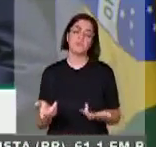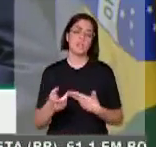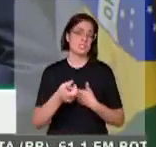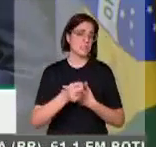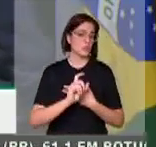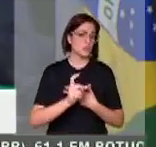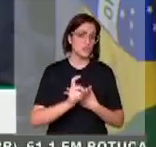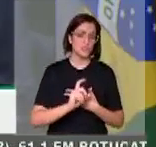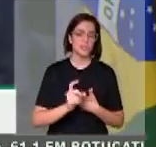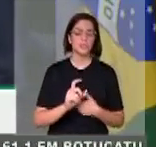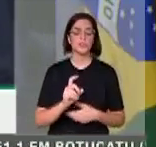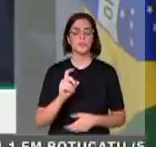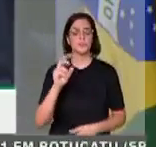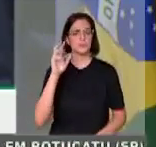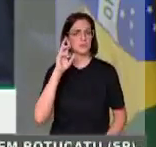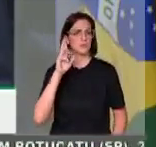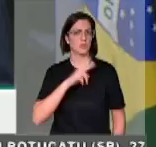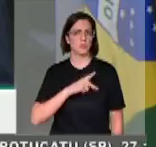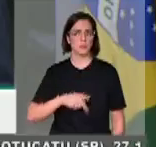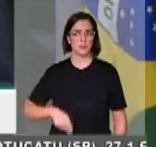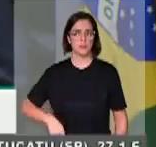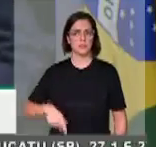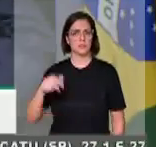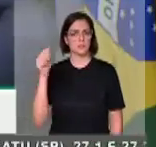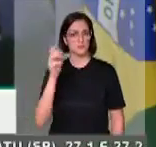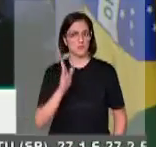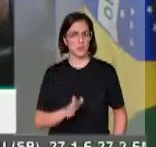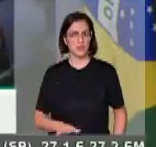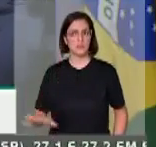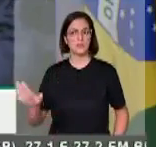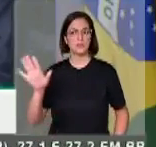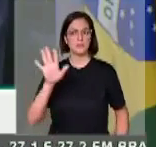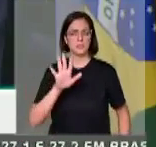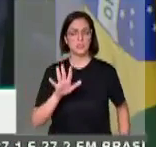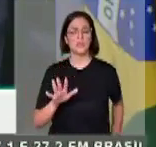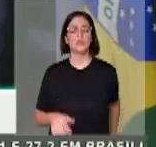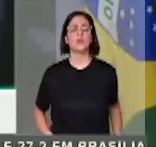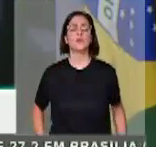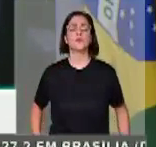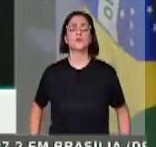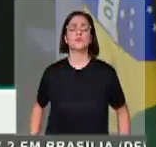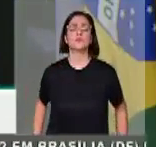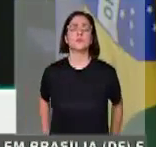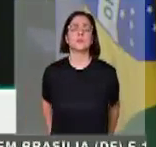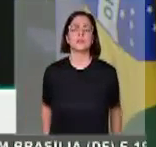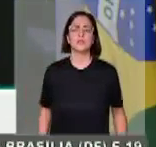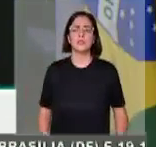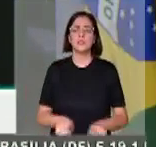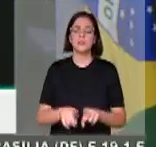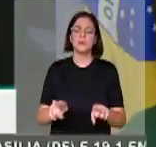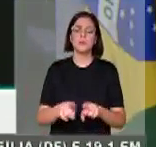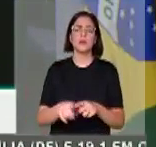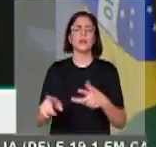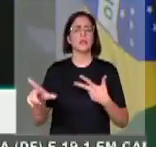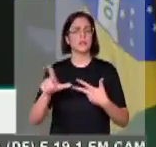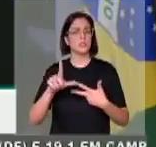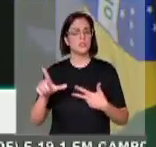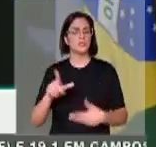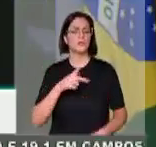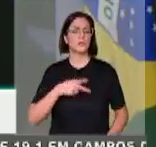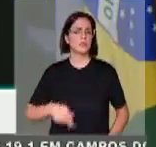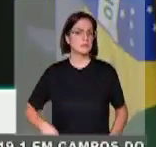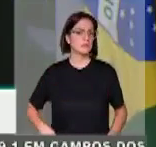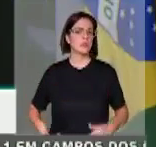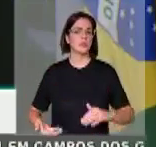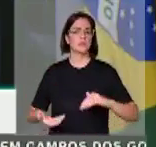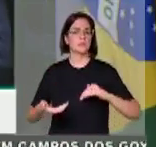Executivo, o senhor Presidente da República, chefe do Presidente da República, o Poder Legislativo, chefiado aqui Presidente da Câmara e do